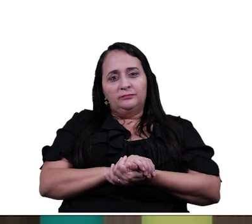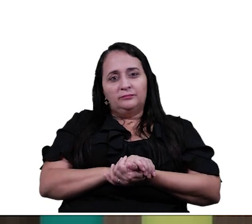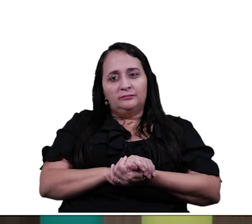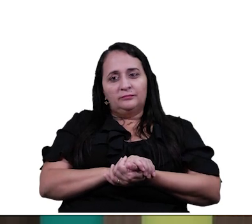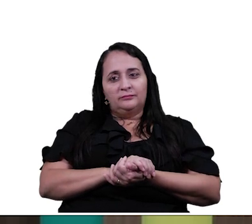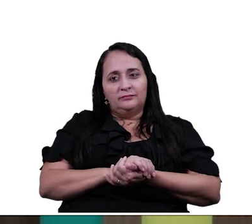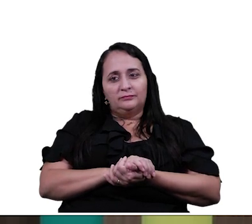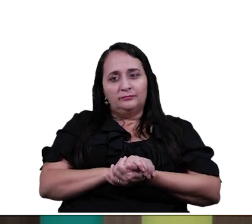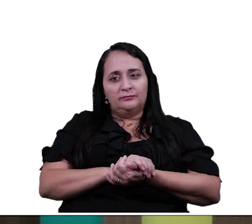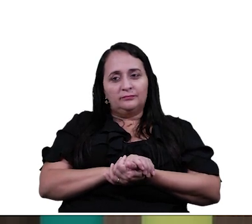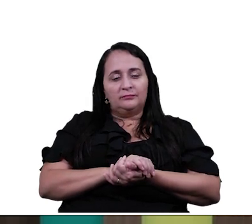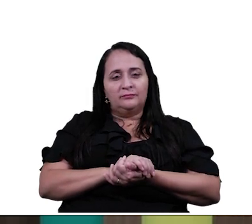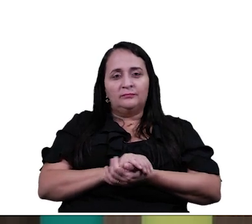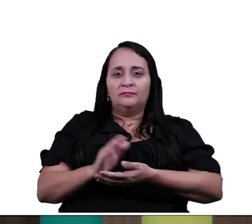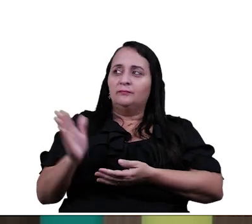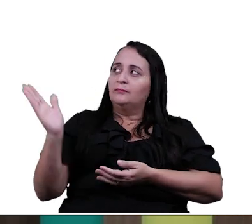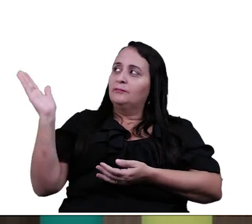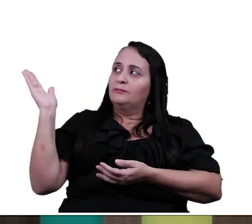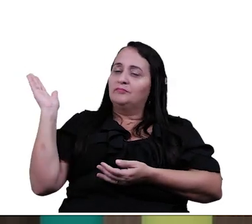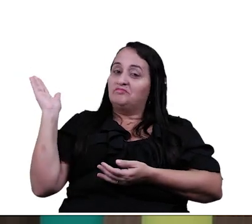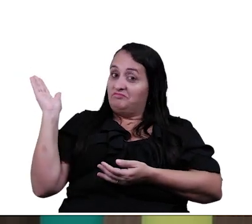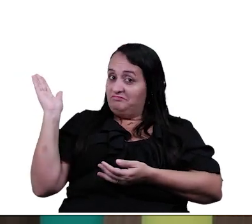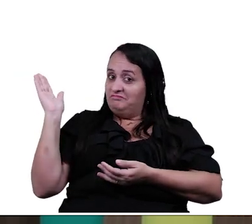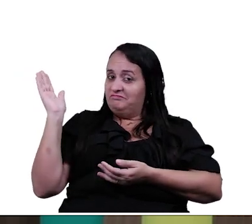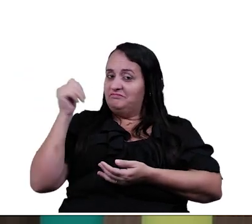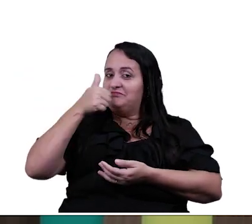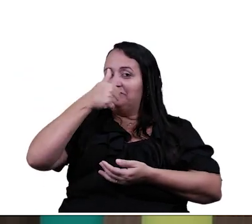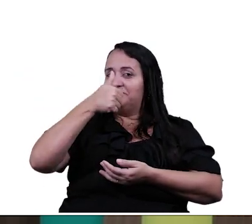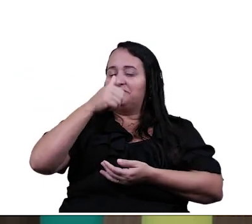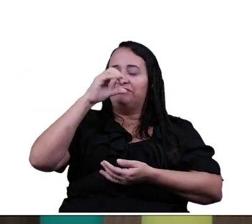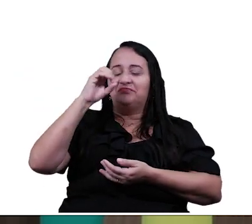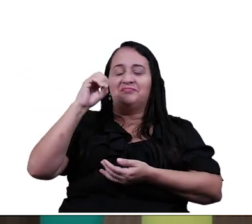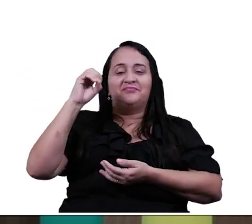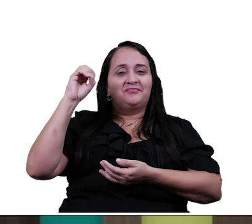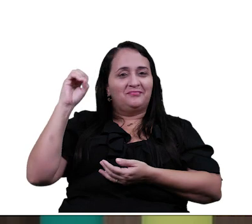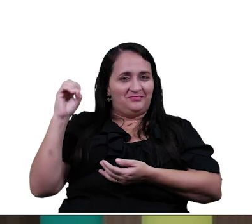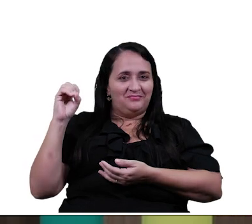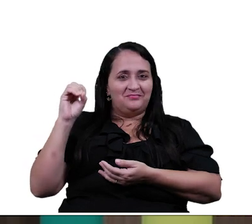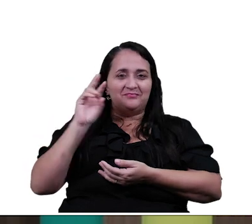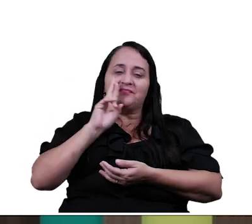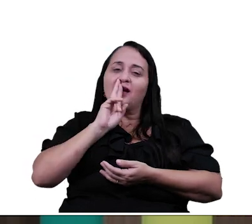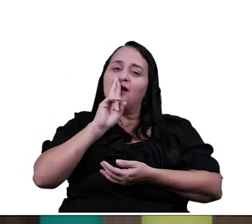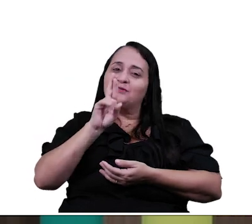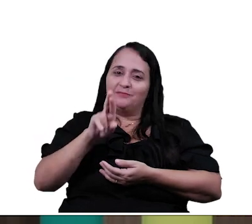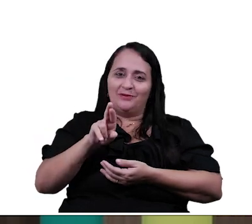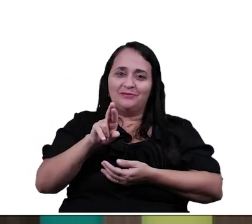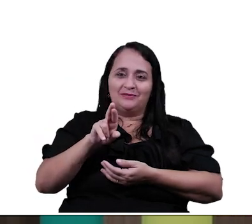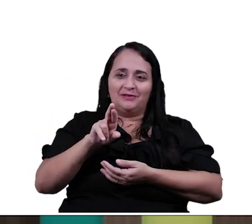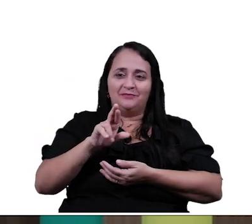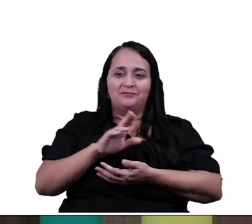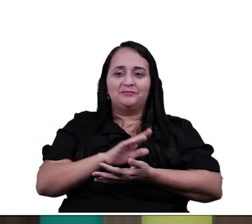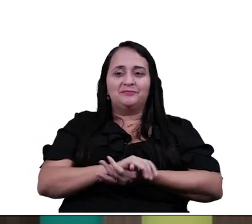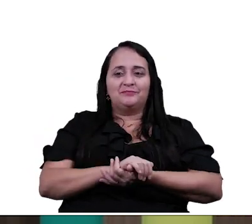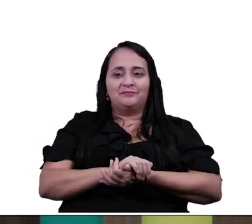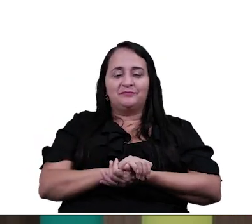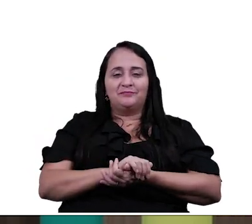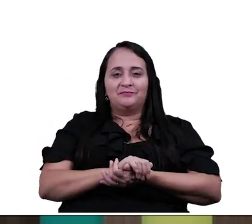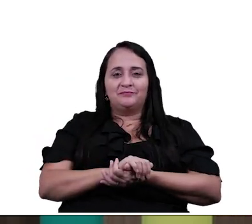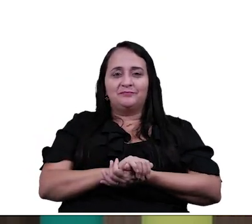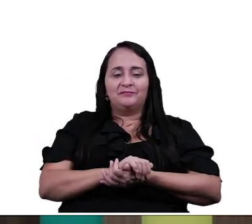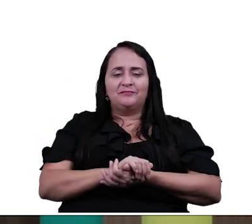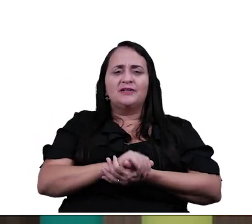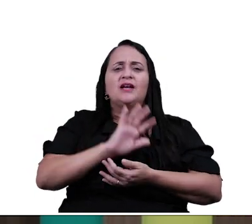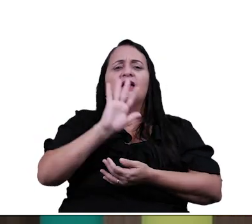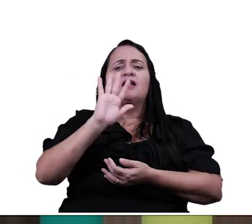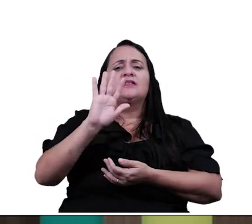aqui e o zero aqui e fica 100. Né? Então, a resposta é 100. Então, vai